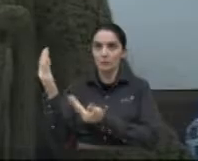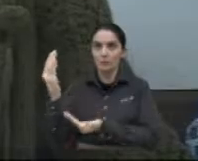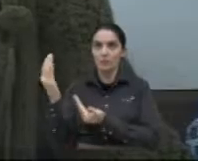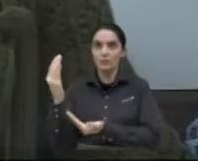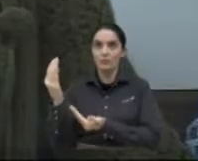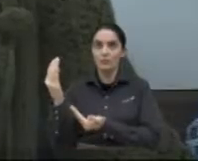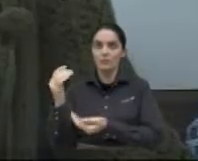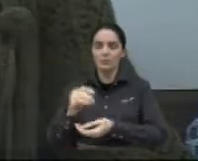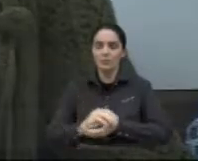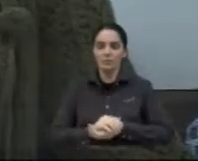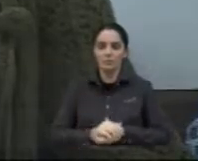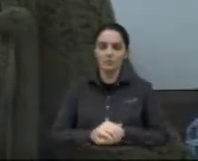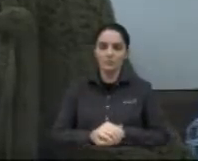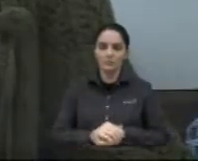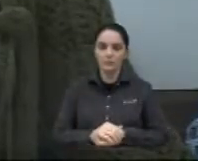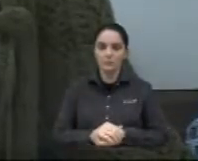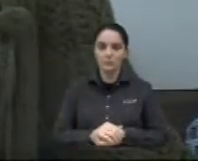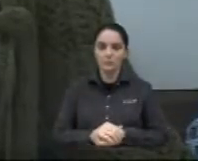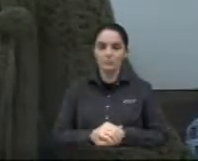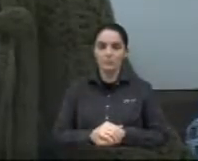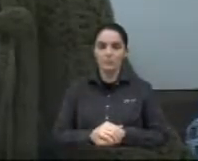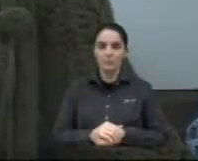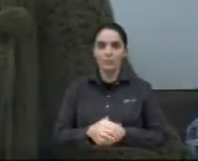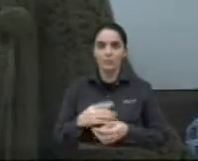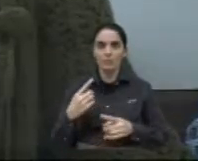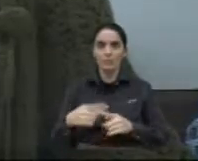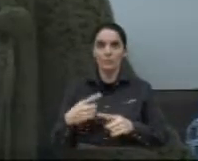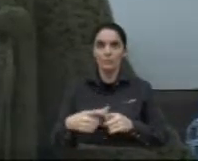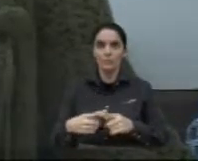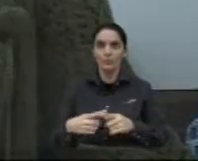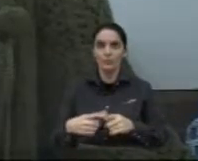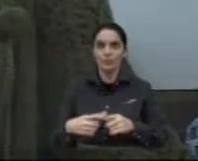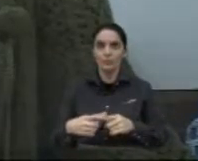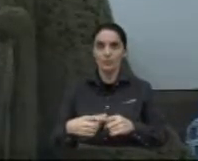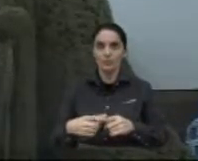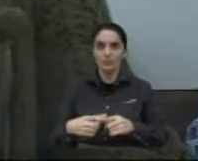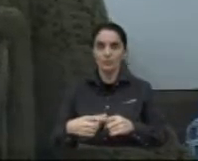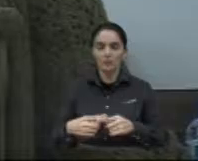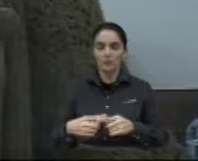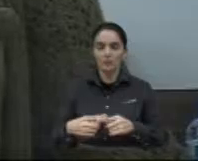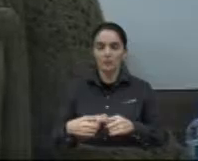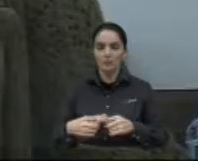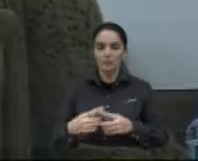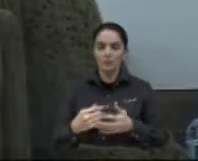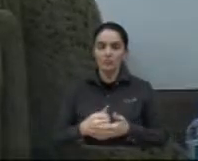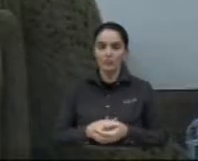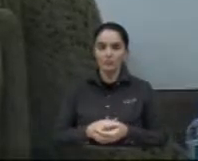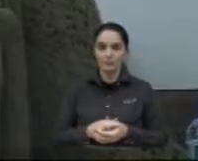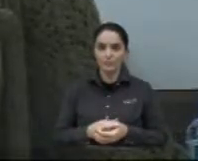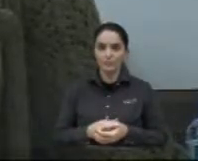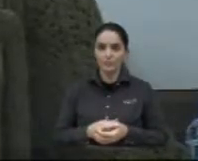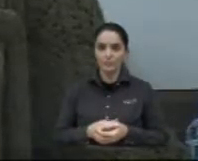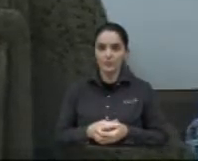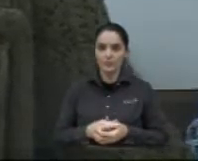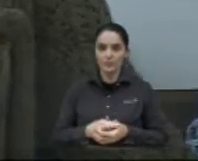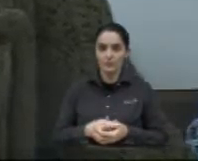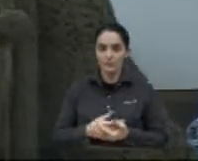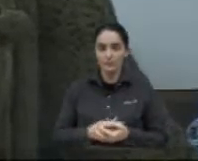Porque muitas vezes é óbvio que, se vamos dizer só da pujança que ajuda nessa